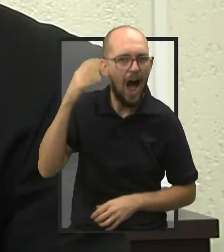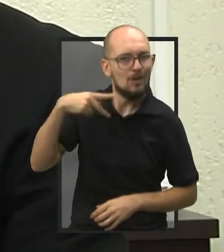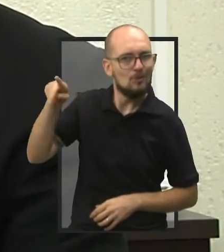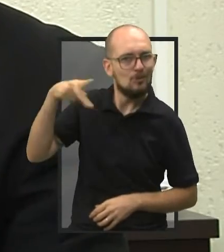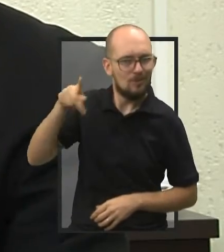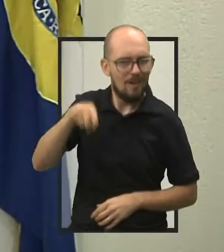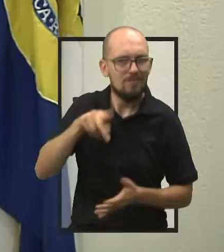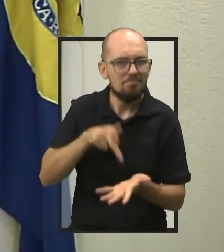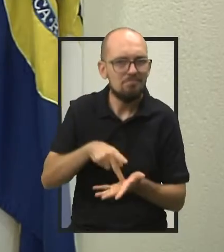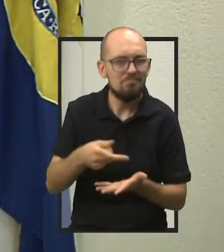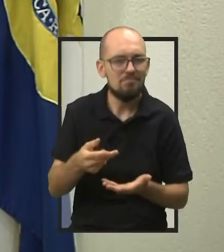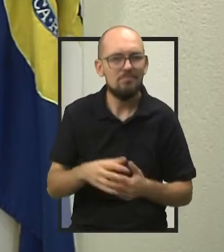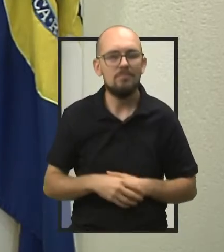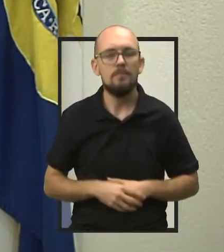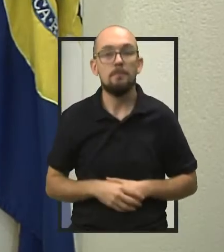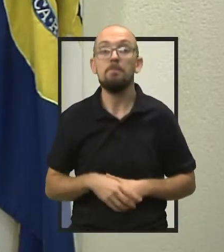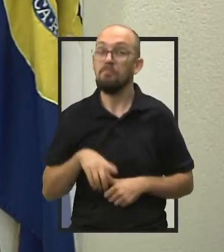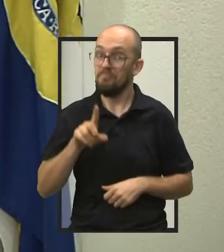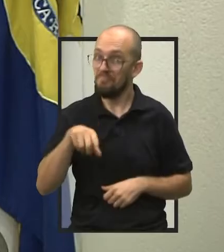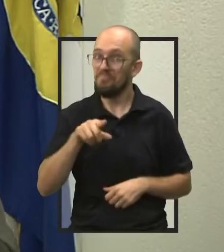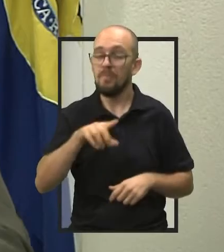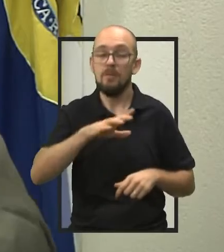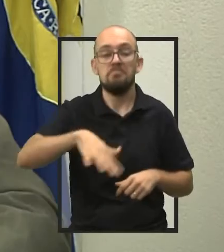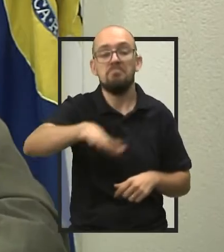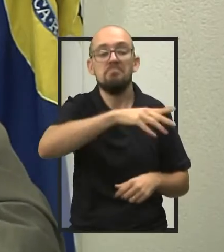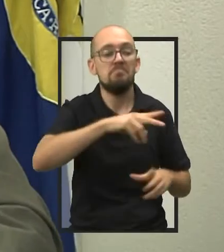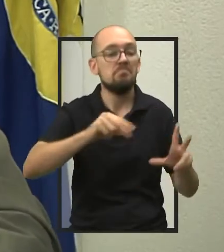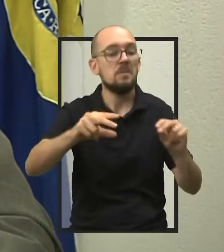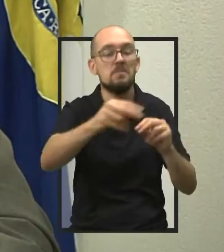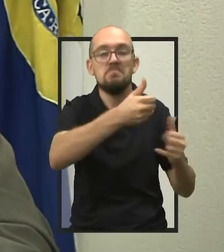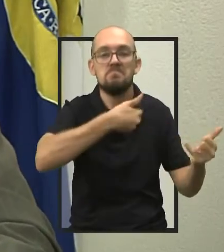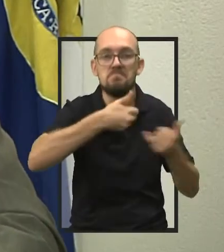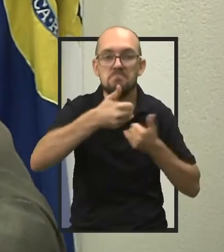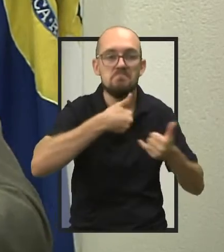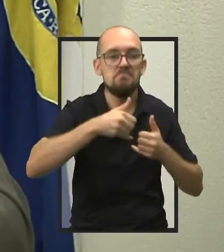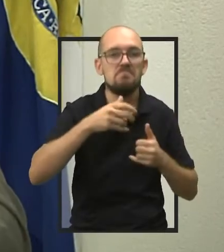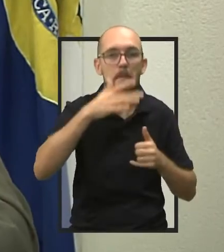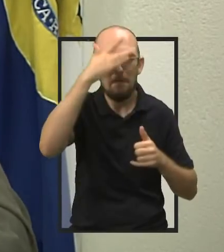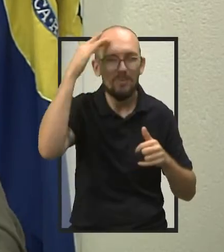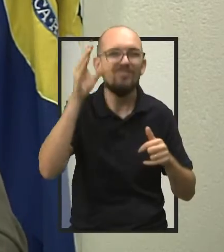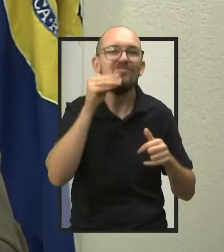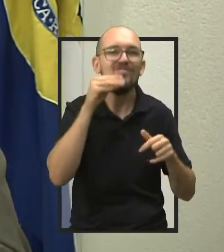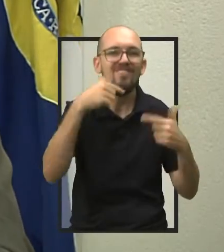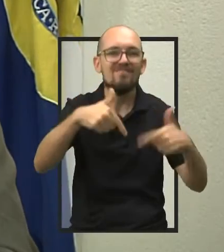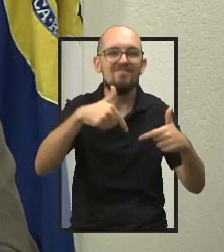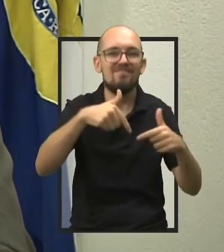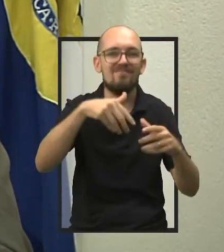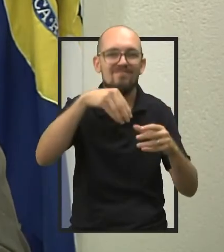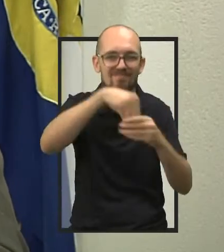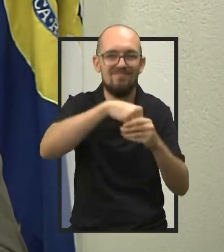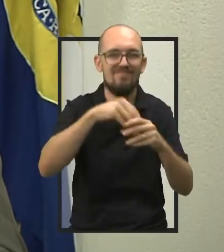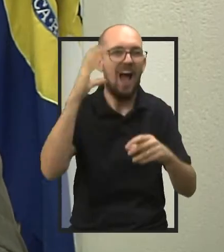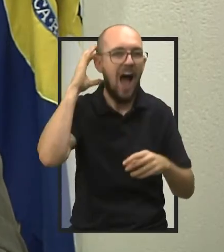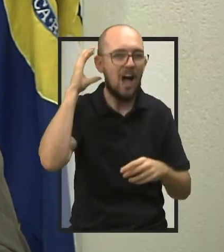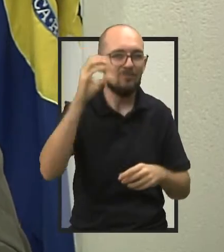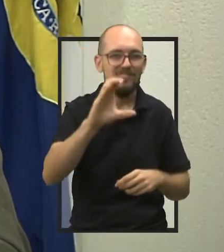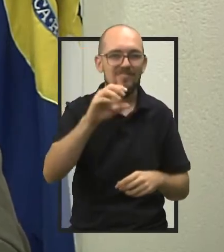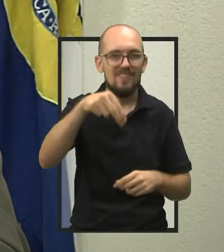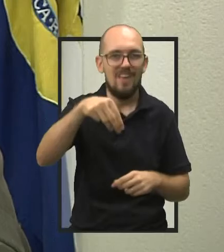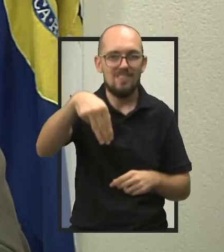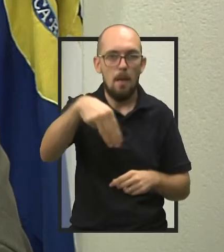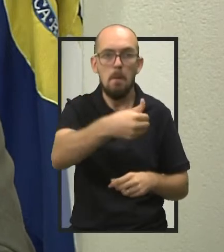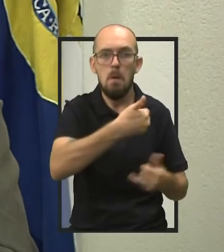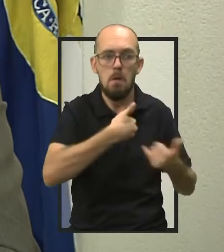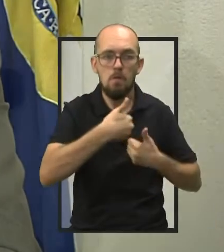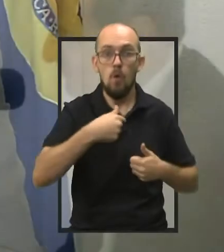importante instituição? Segundo a informação do pessoal da própria rádio, que é da CNN, a informação de que